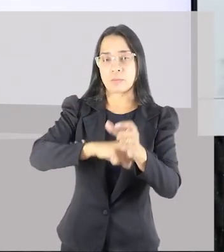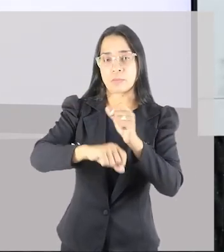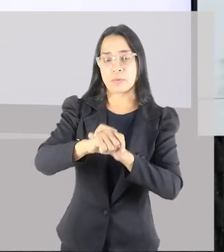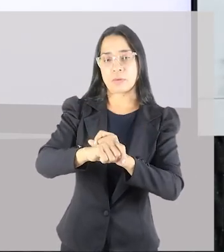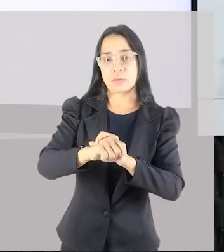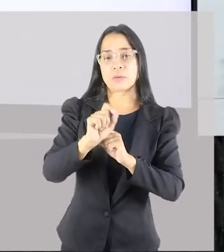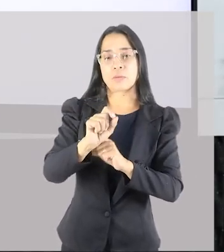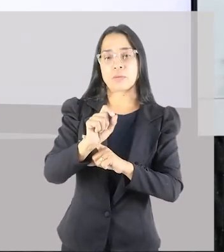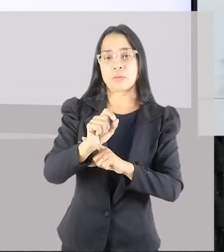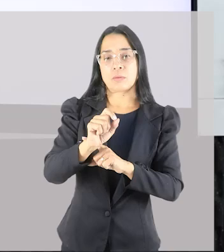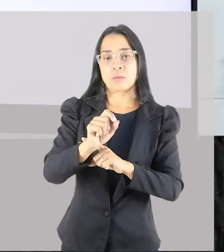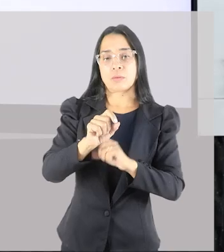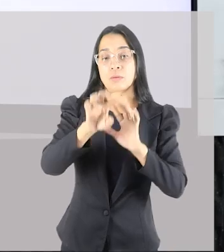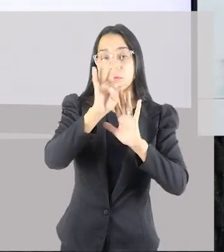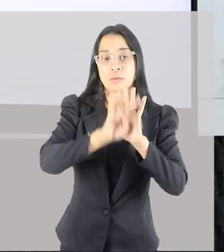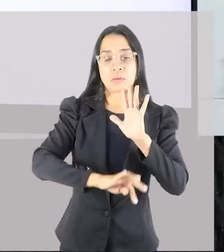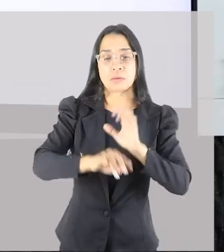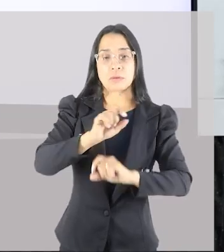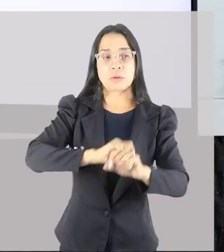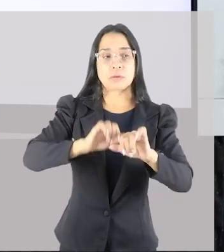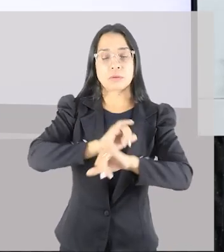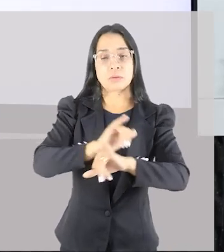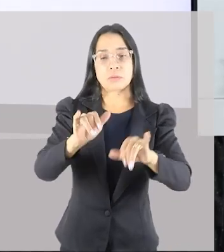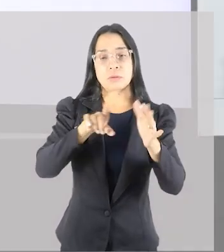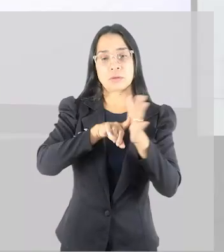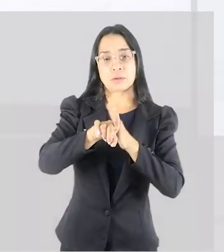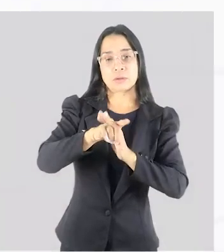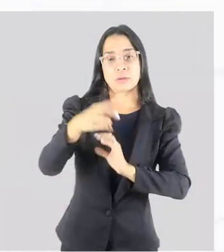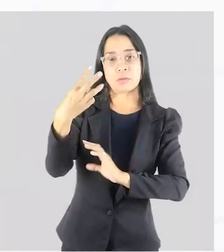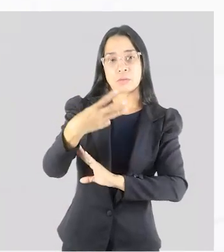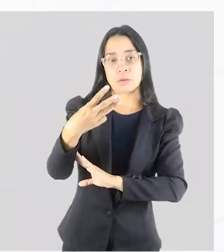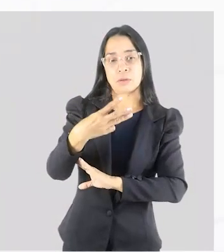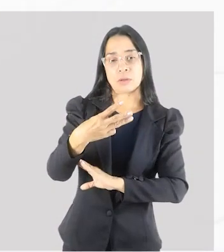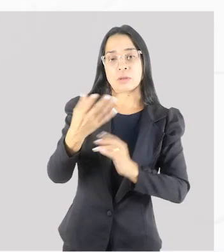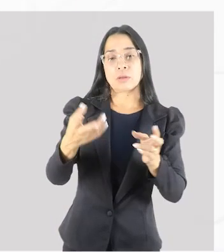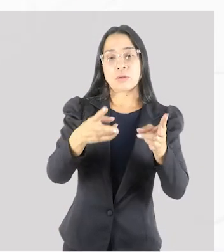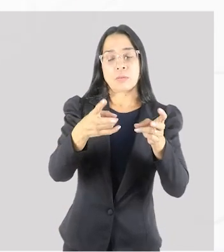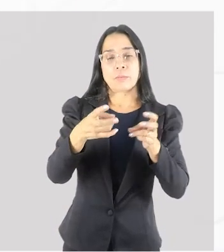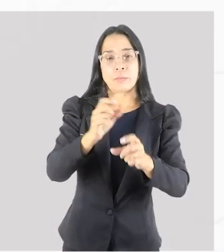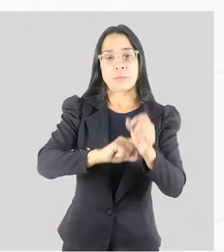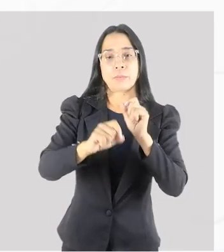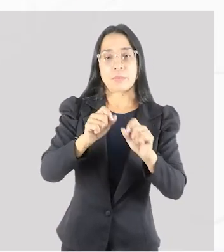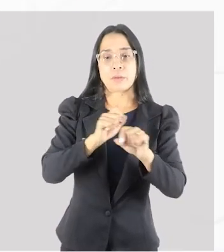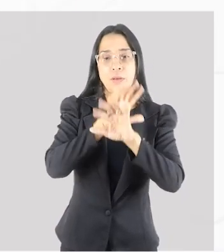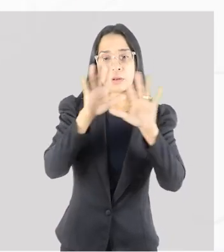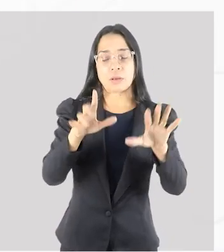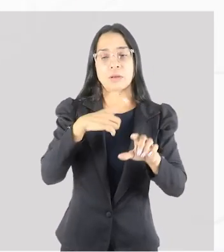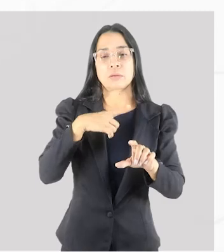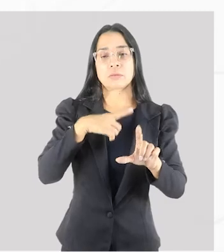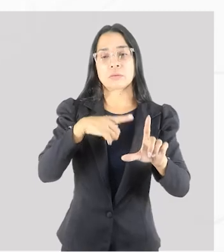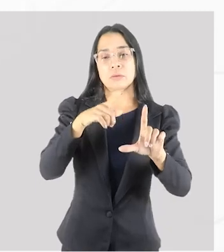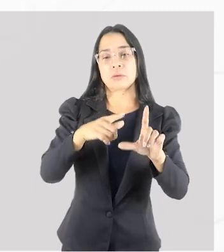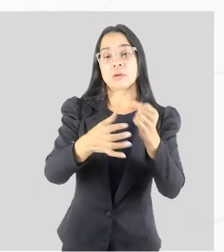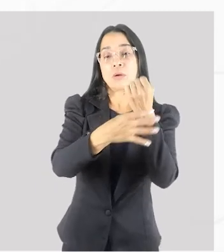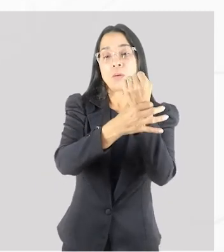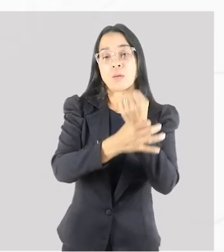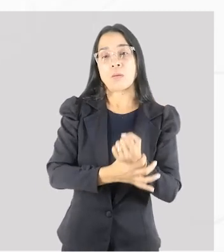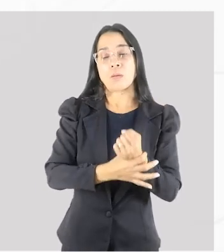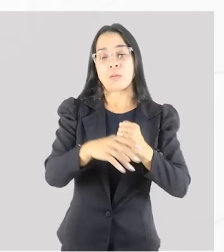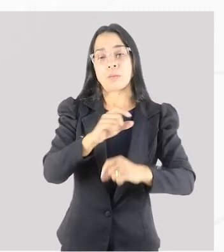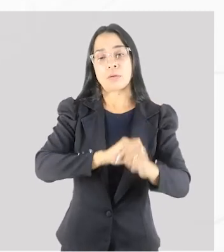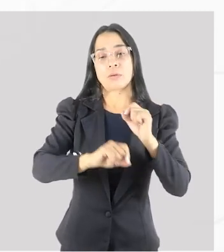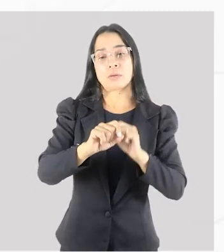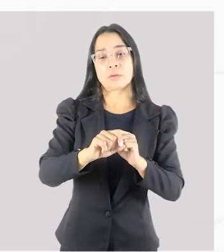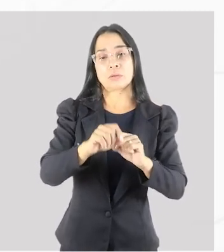esta este texto aqui que anuncia a questão número três Então nós vamos perceber obviamente que o liberalismo